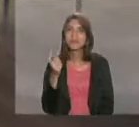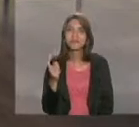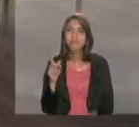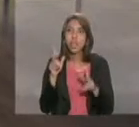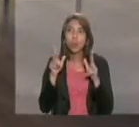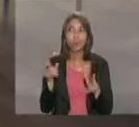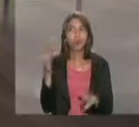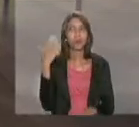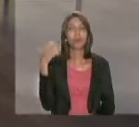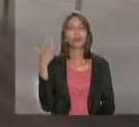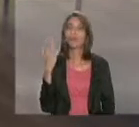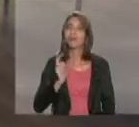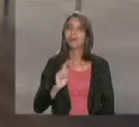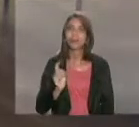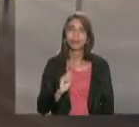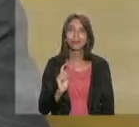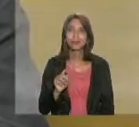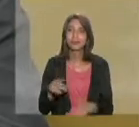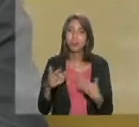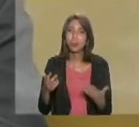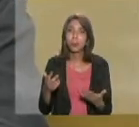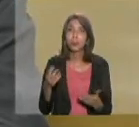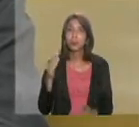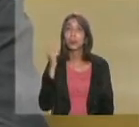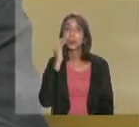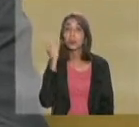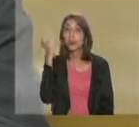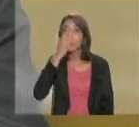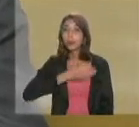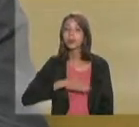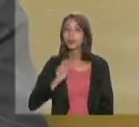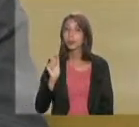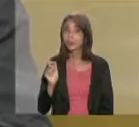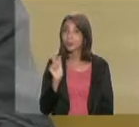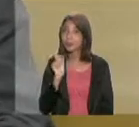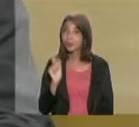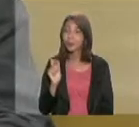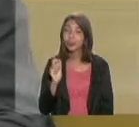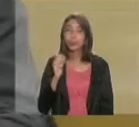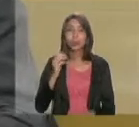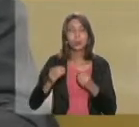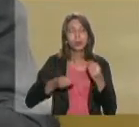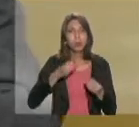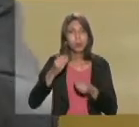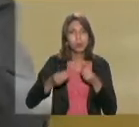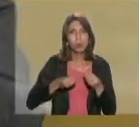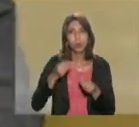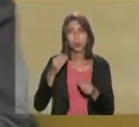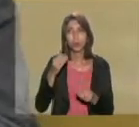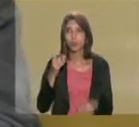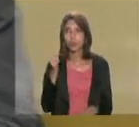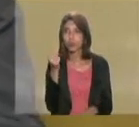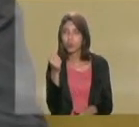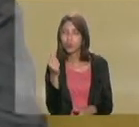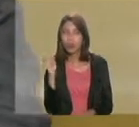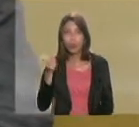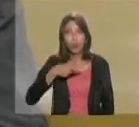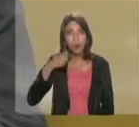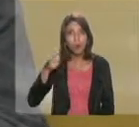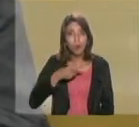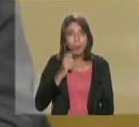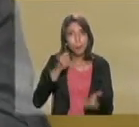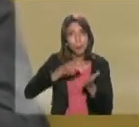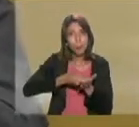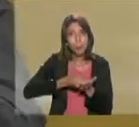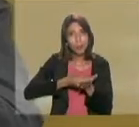Totalmente Elitizado. diferente. Então, isso mostra, né, como o efeito renda